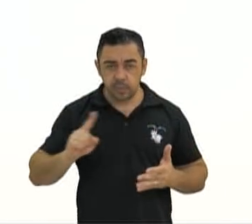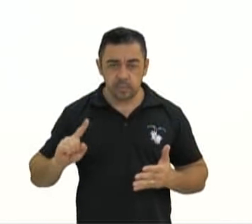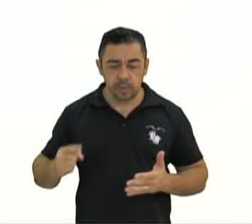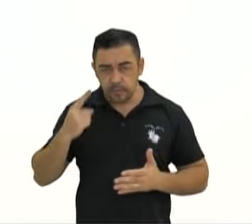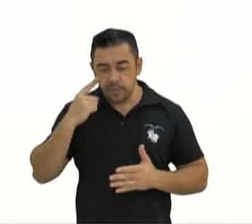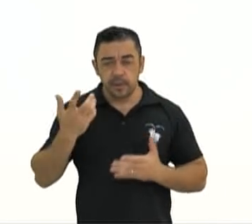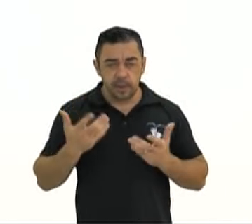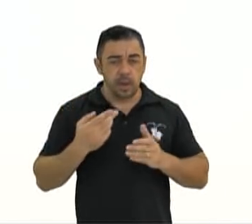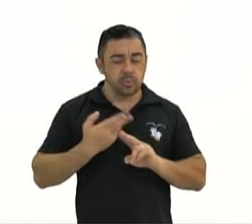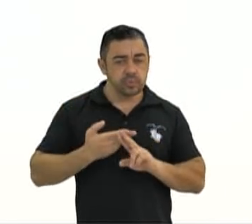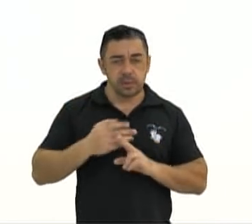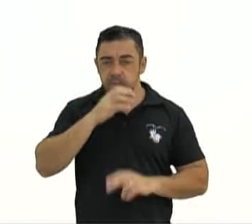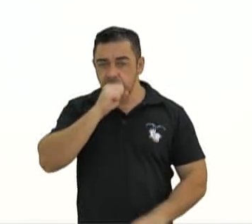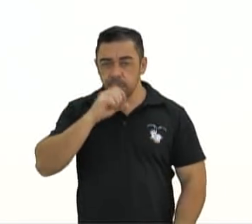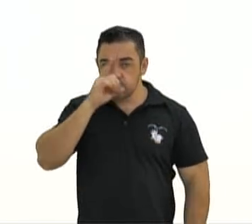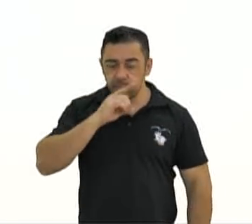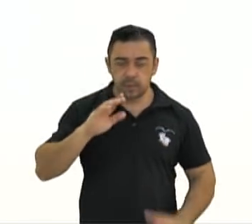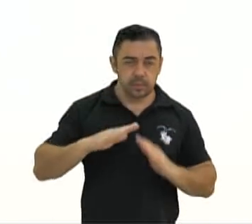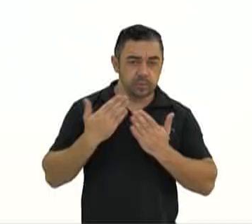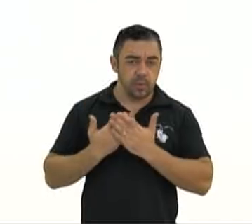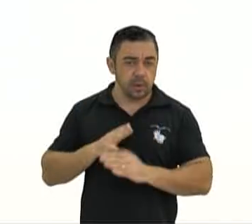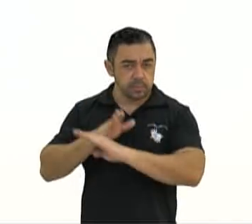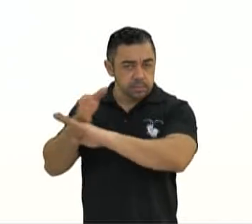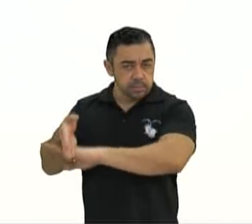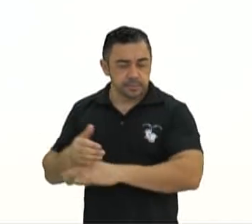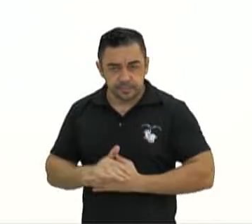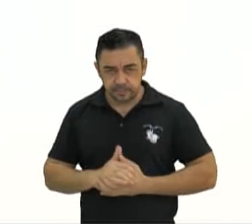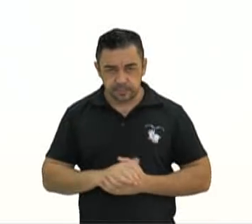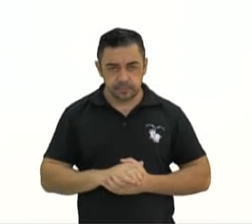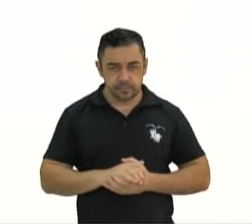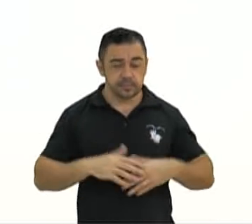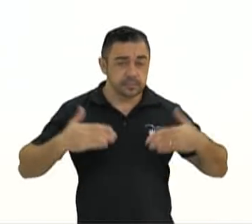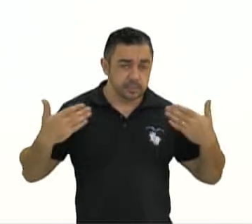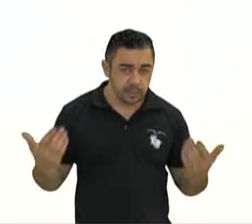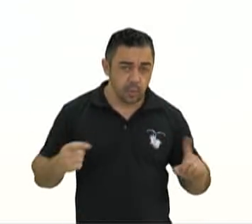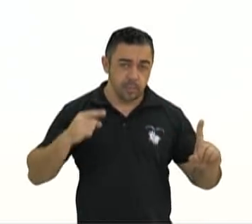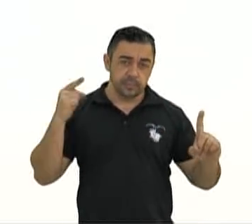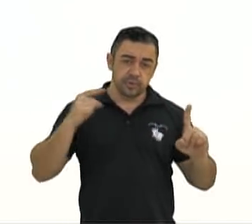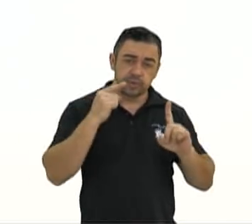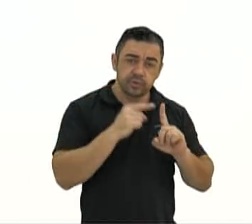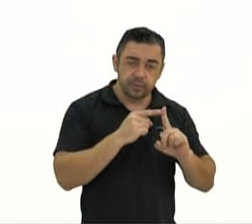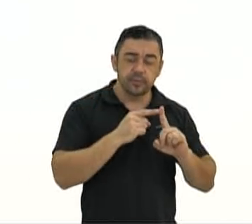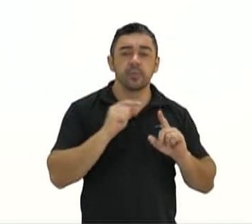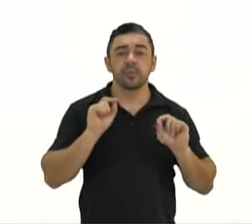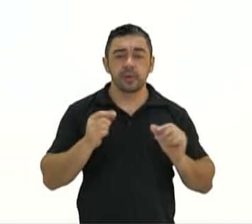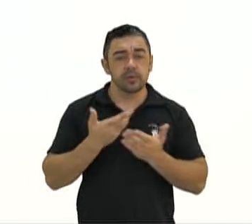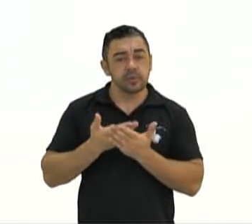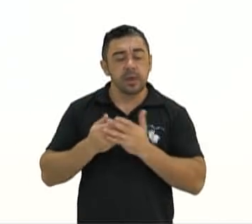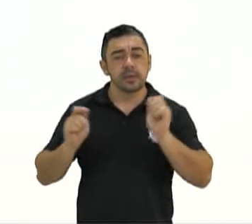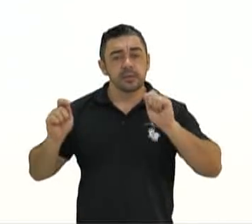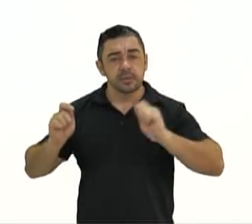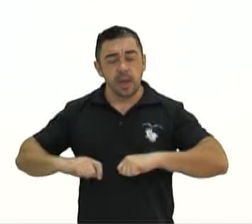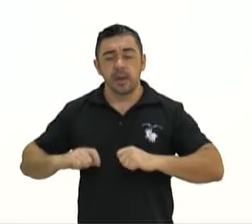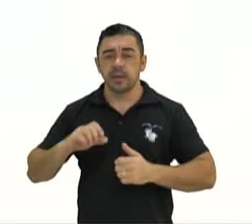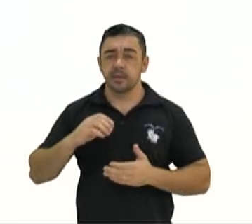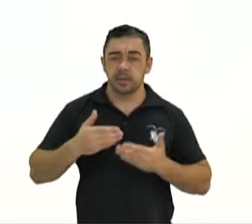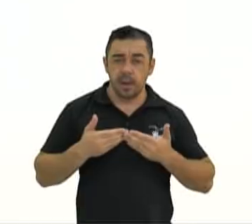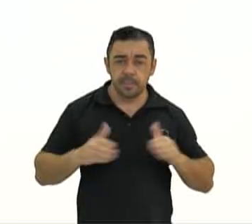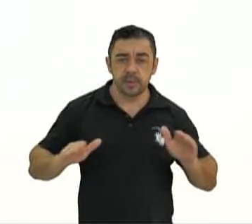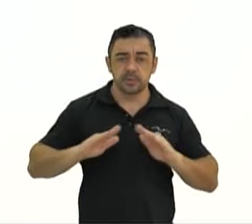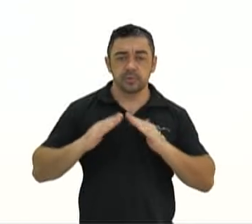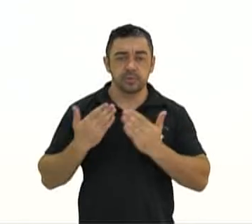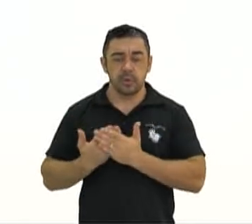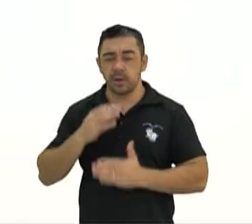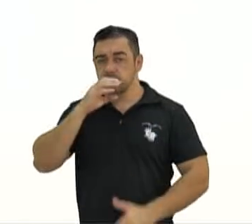utilizar a escola nos finais de semana. Então, veja, qual é o objetivo da pesquisa? estudar a possibilidade de abrir essas